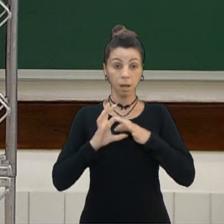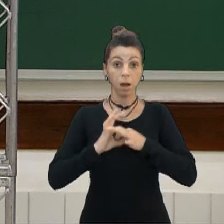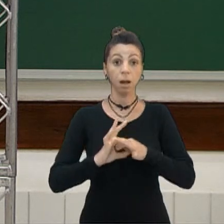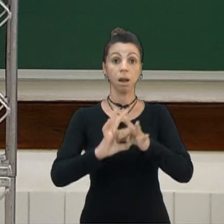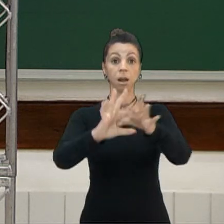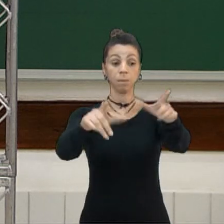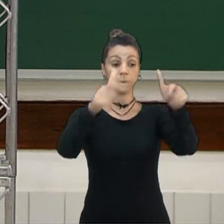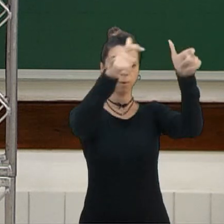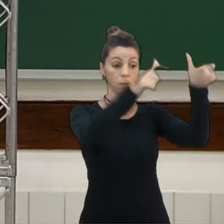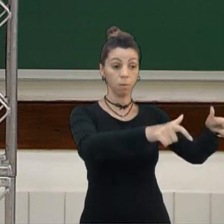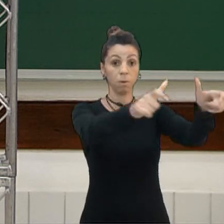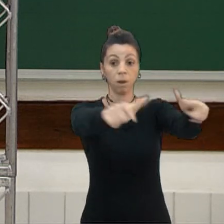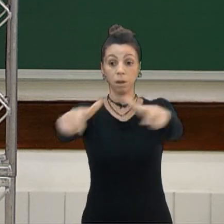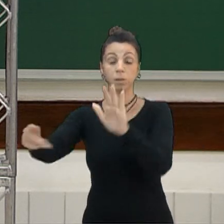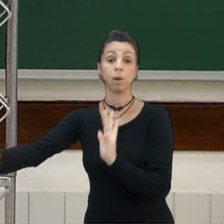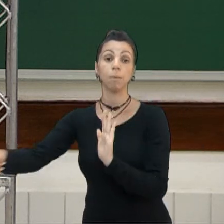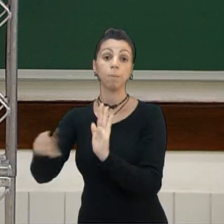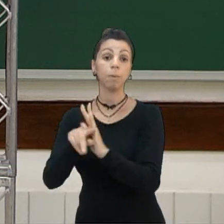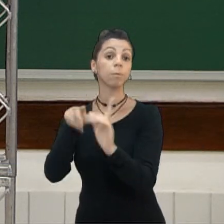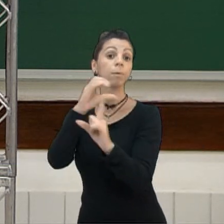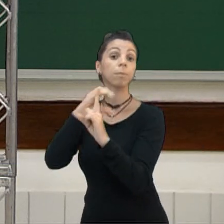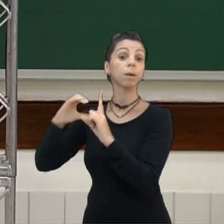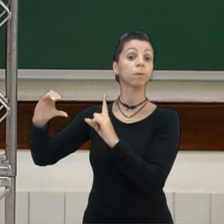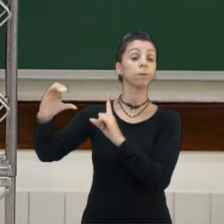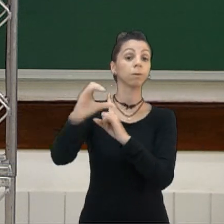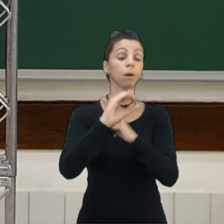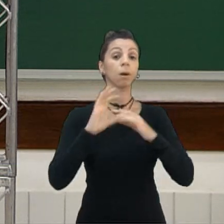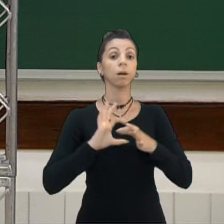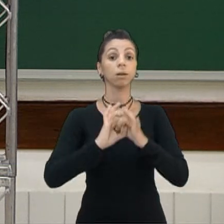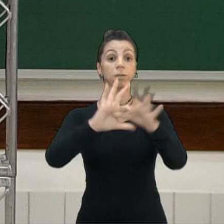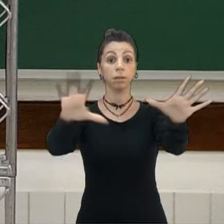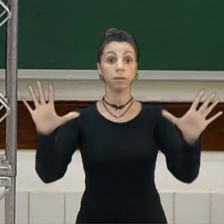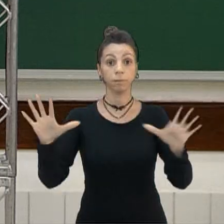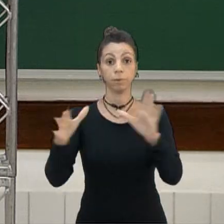os seus locais de culto livres.